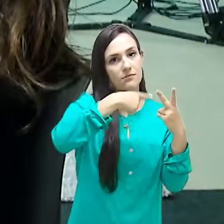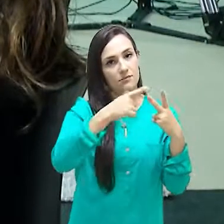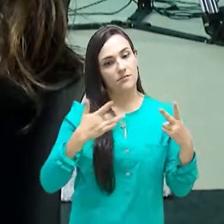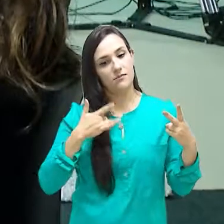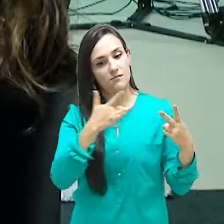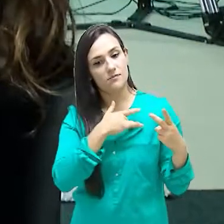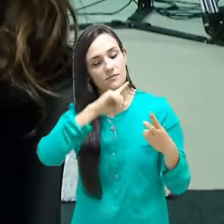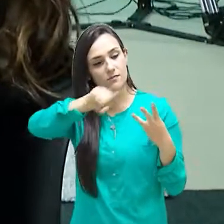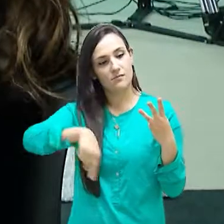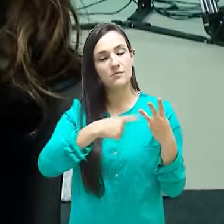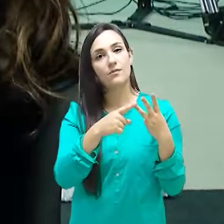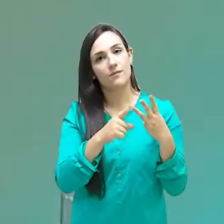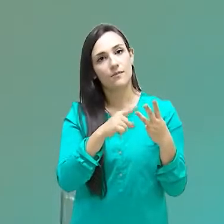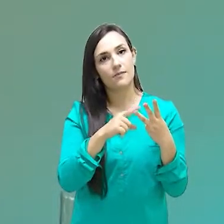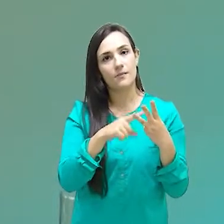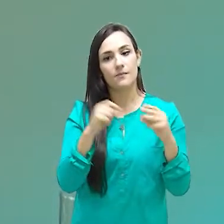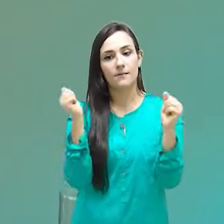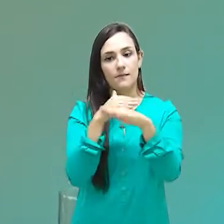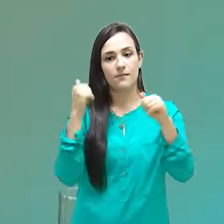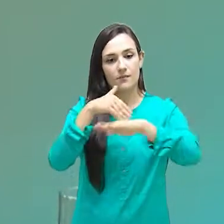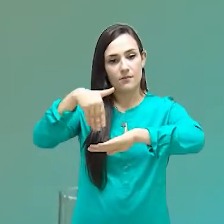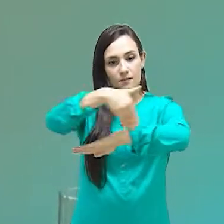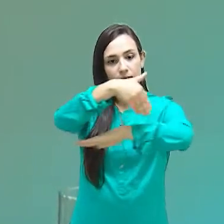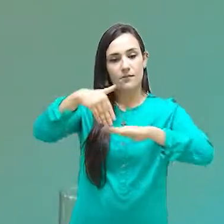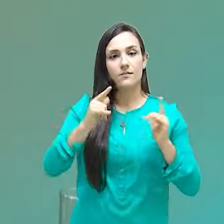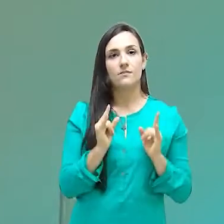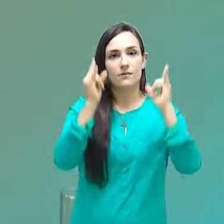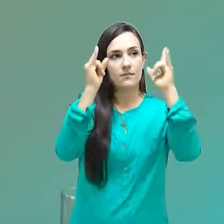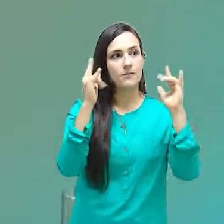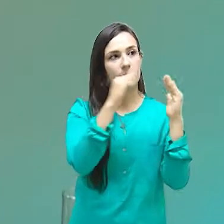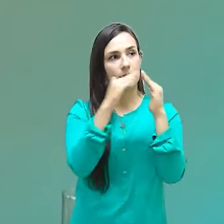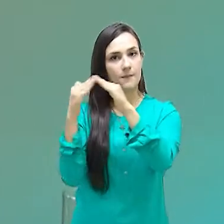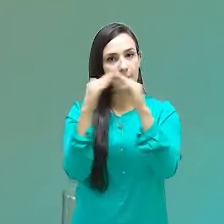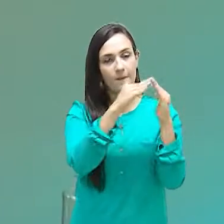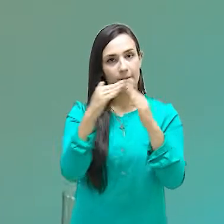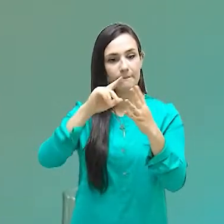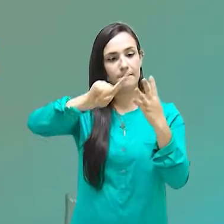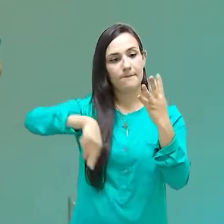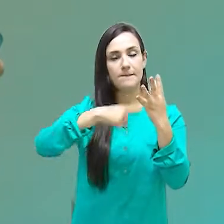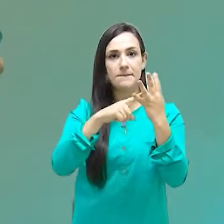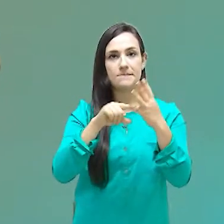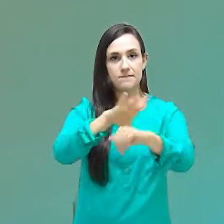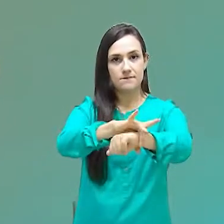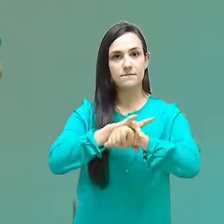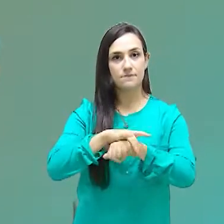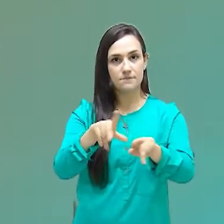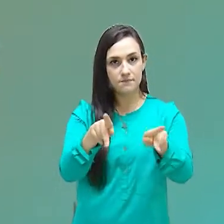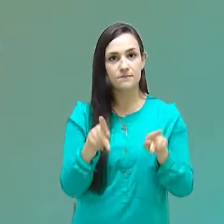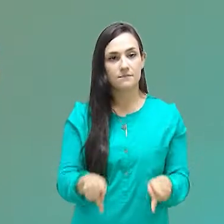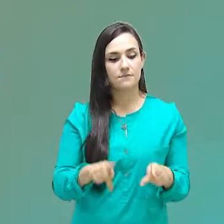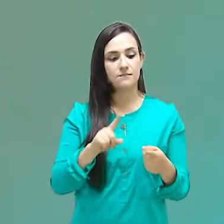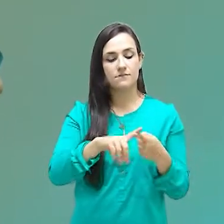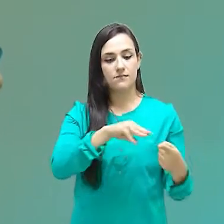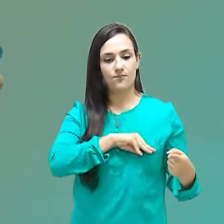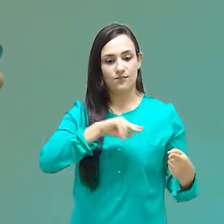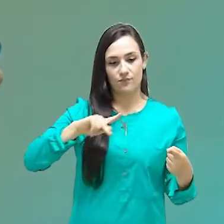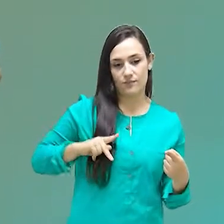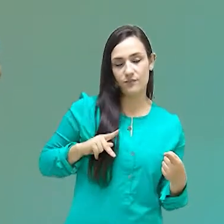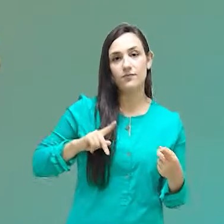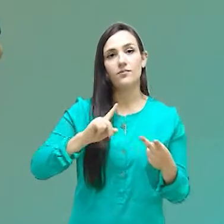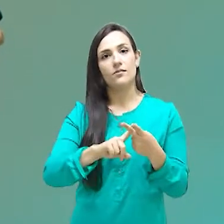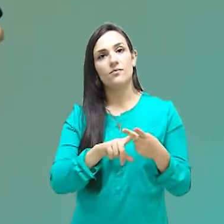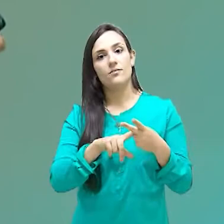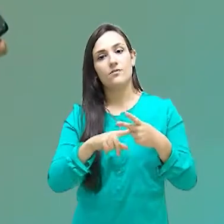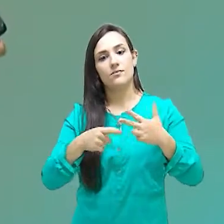públicos, as leis de Defensoria Pública, Ministério Público, Poder Executivo, Poder Judiciário, Poder